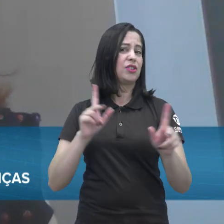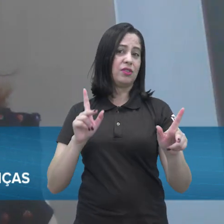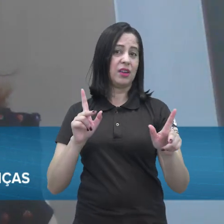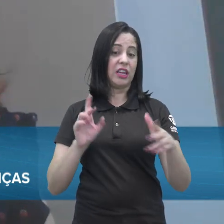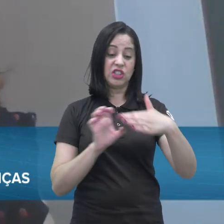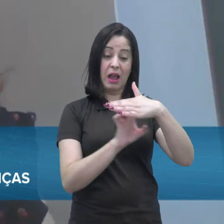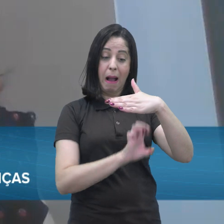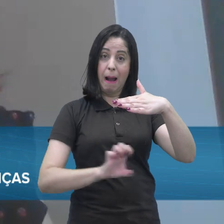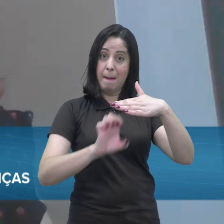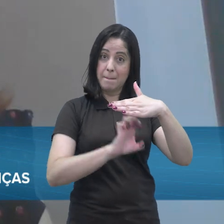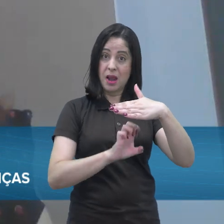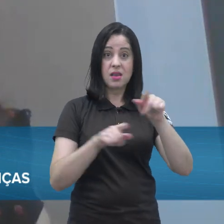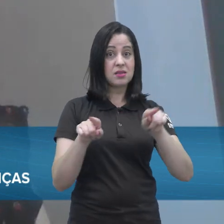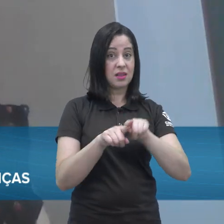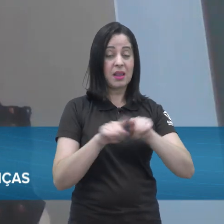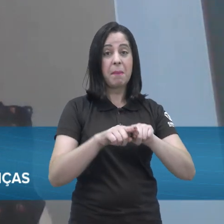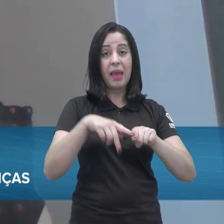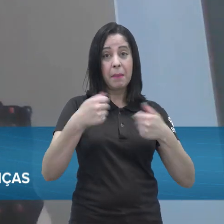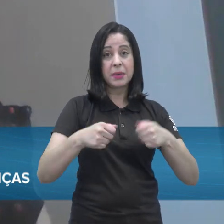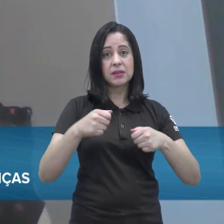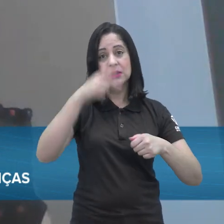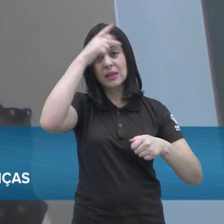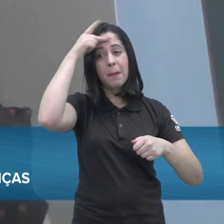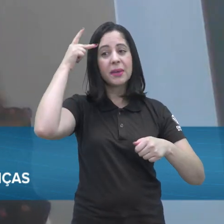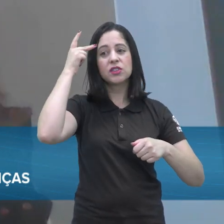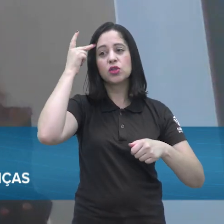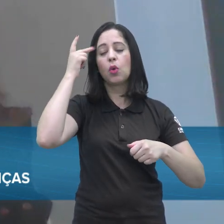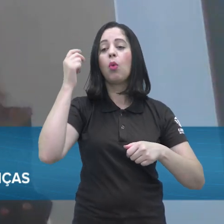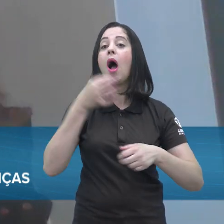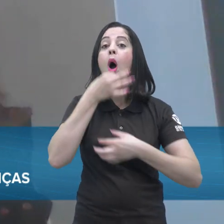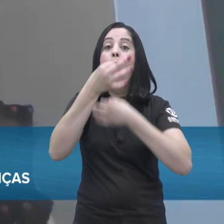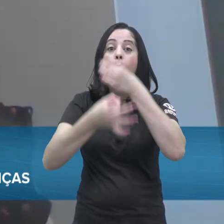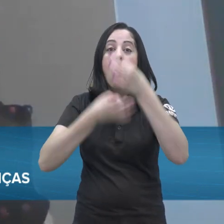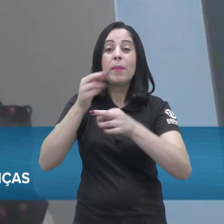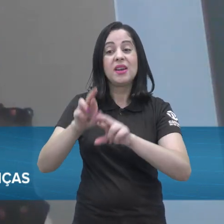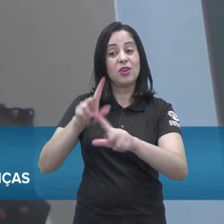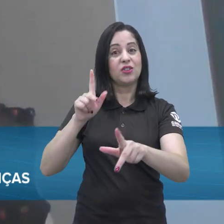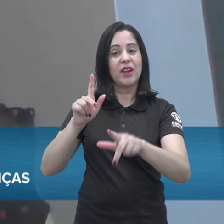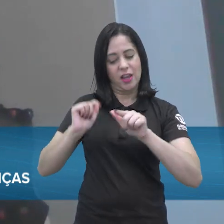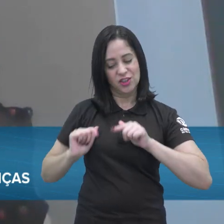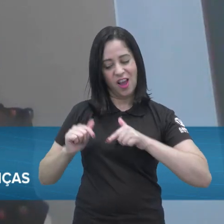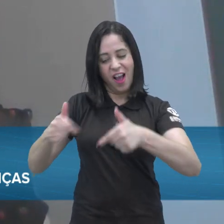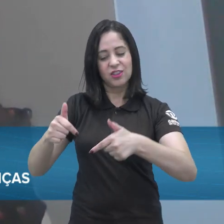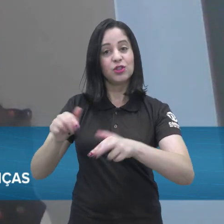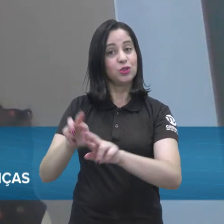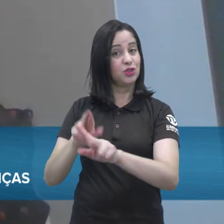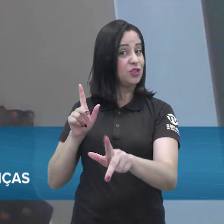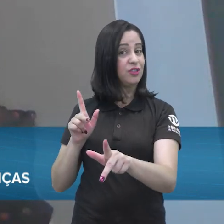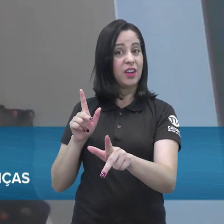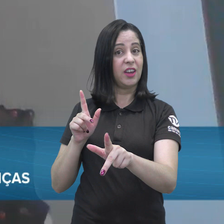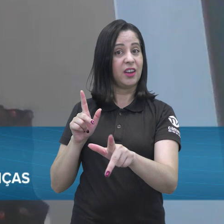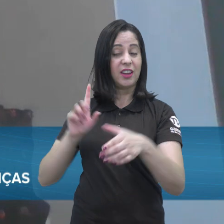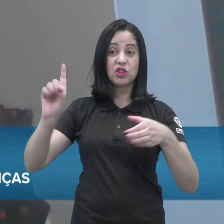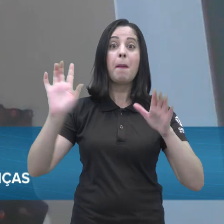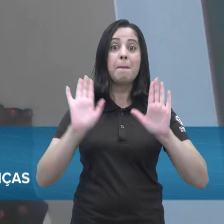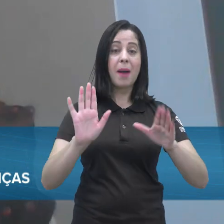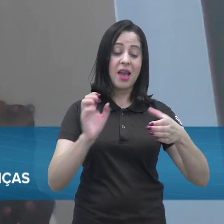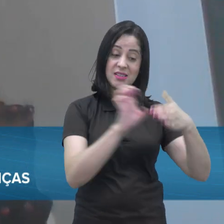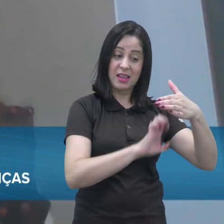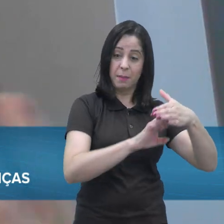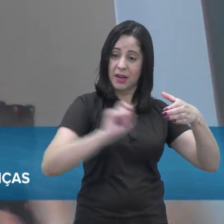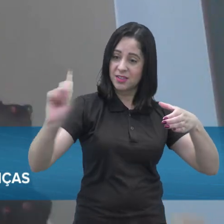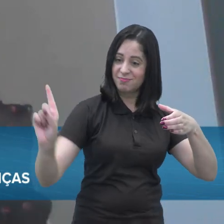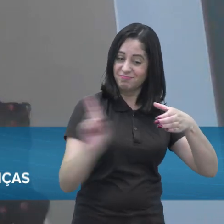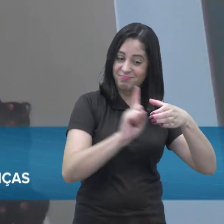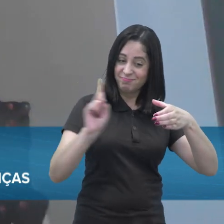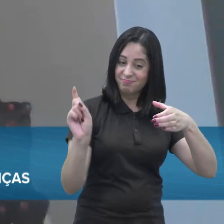a gente precisa de pessoas que pensem de forma diferente, que agem de forma diferente, né, que tenham opiniões diferentes, para